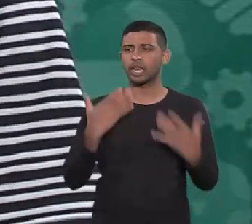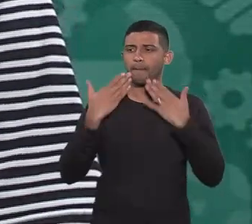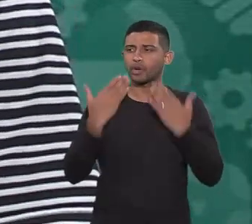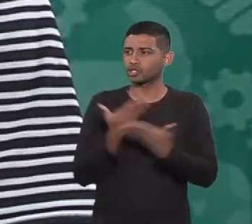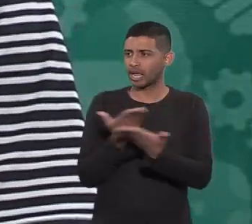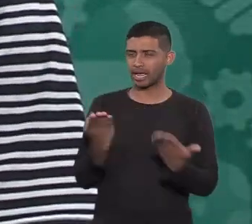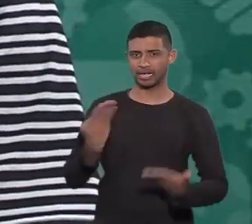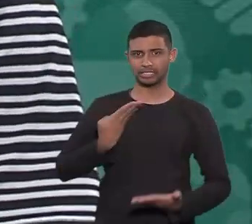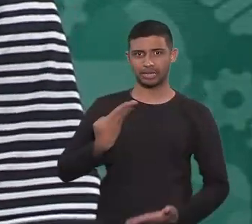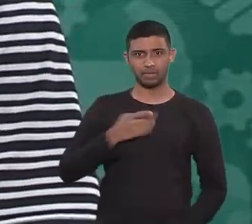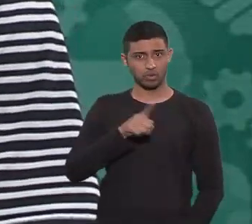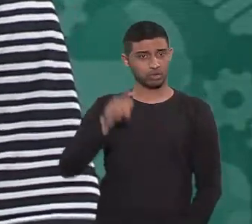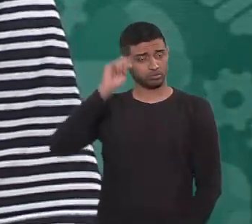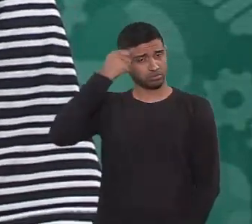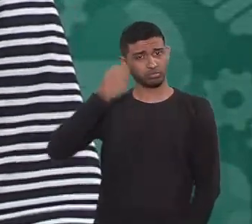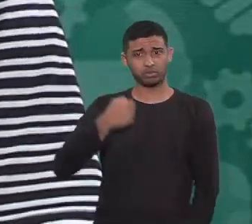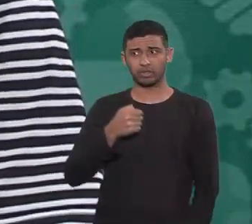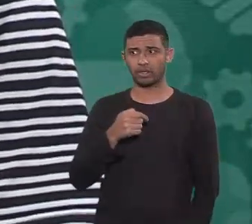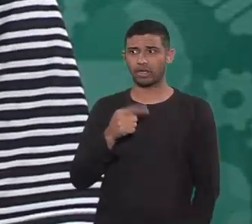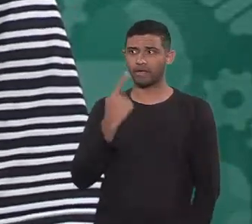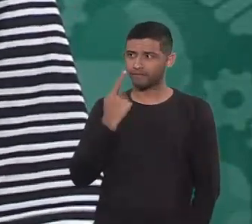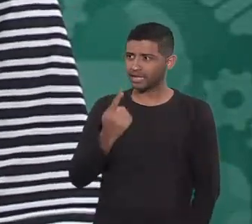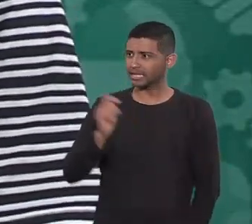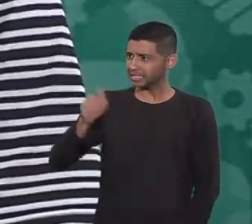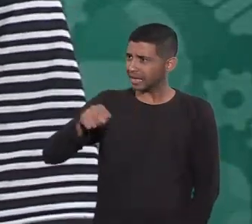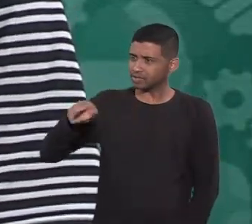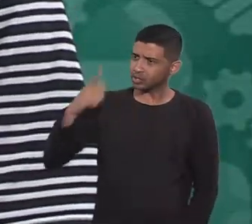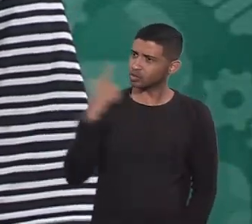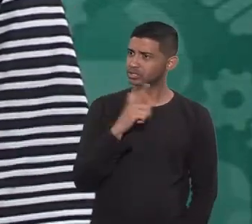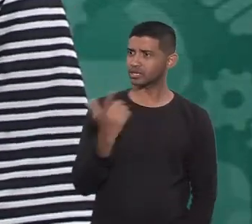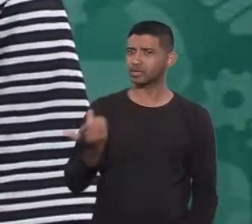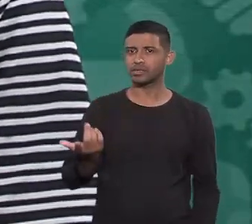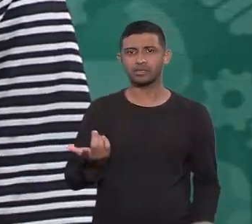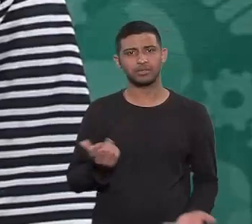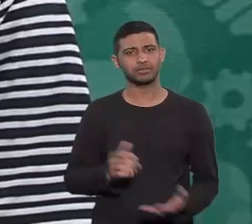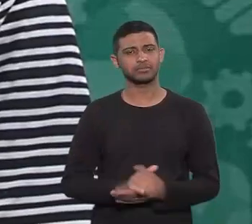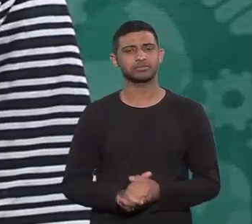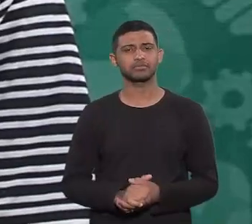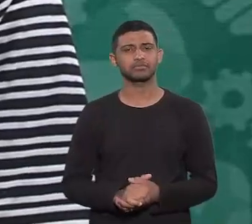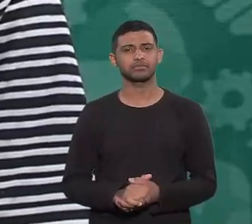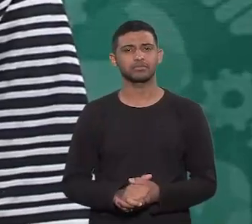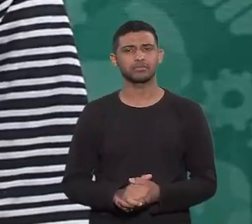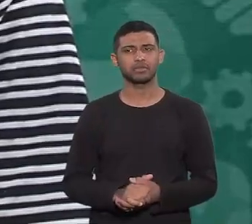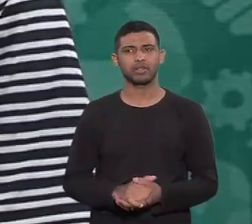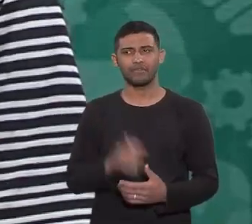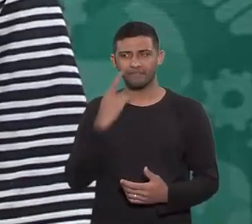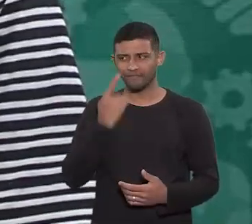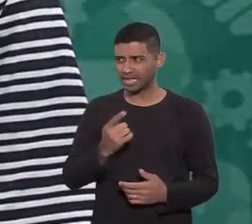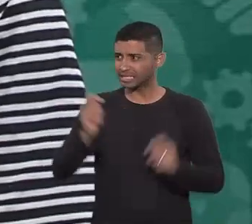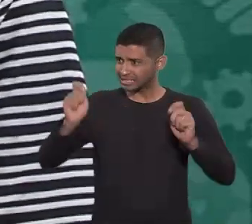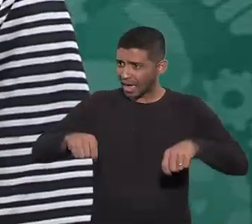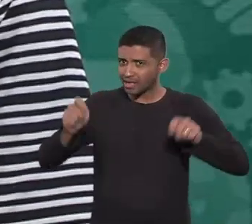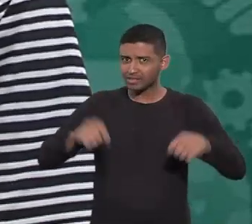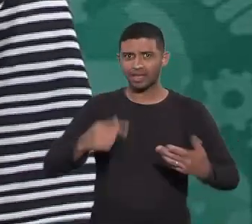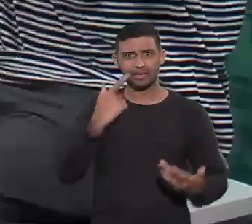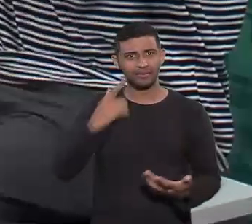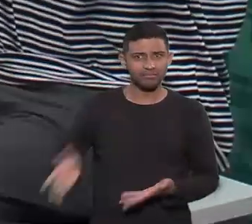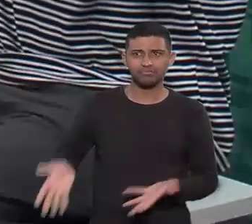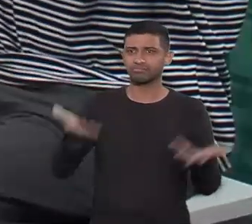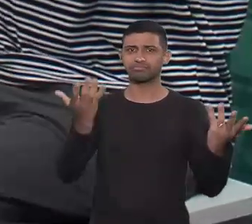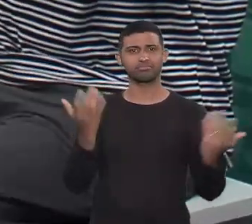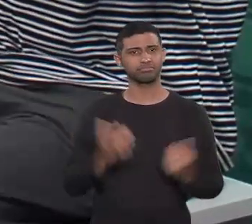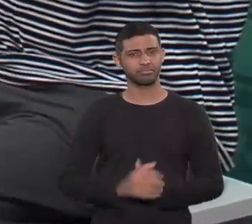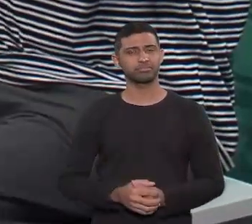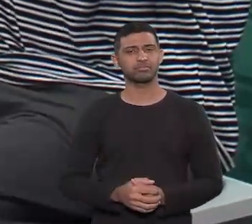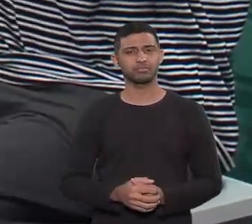de repente, mostrar para meus amigos pretos que, assim, cara, você também consegue fazer isso, sabe? Não está muito distante da gente. Foi eles que